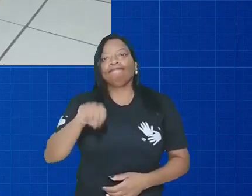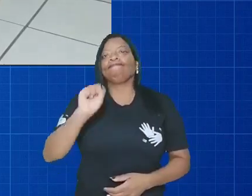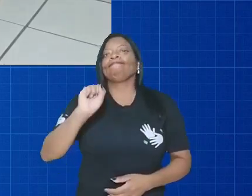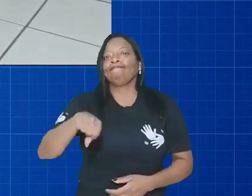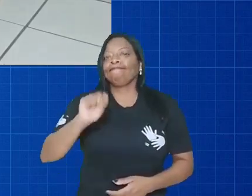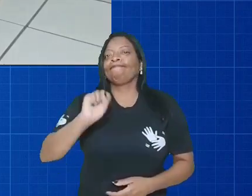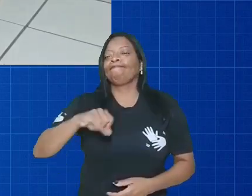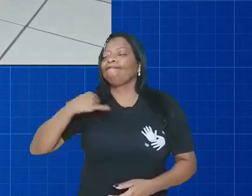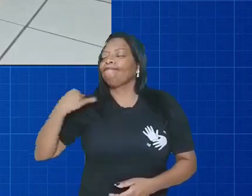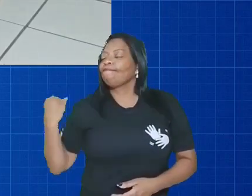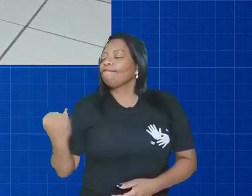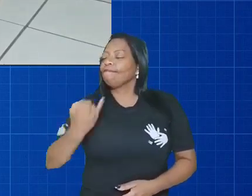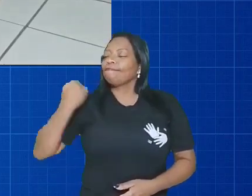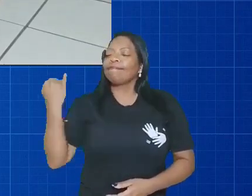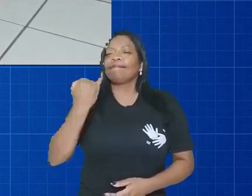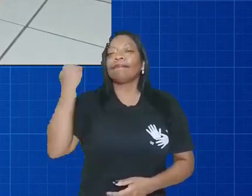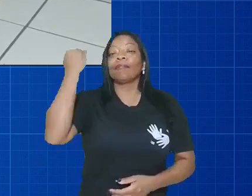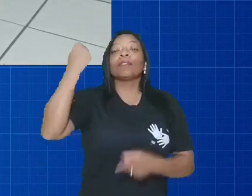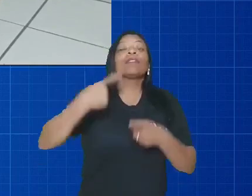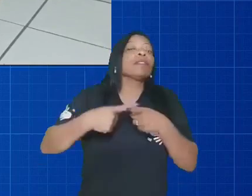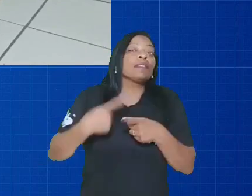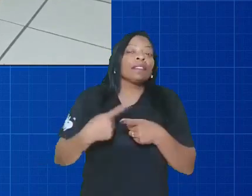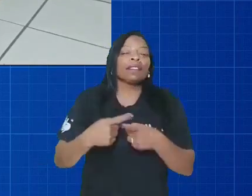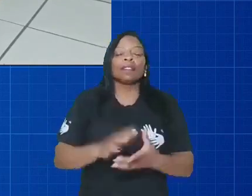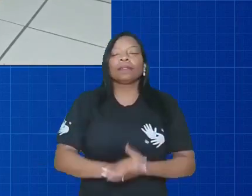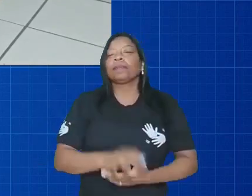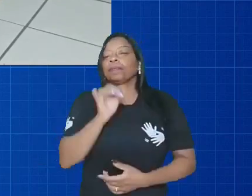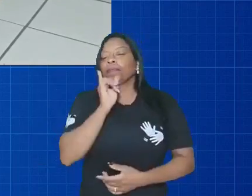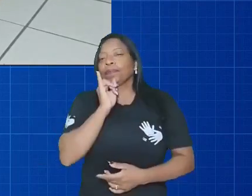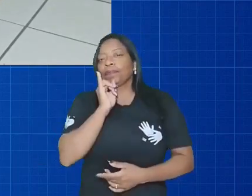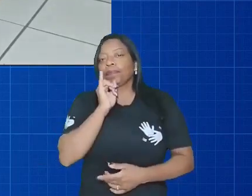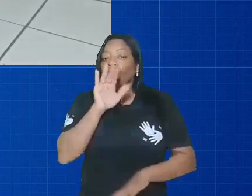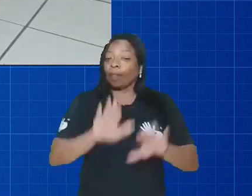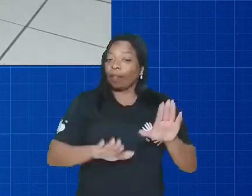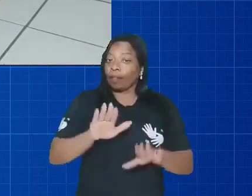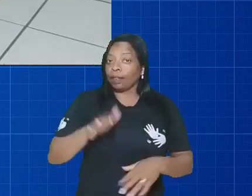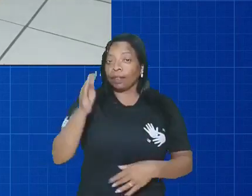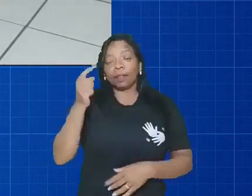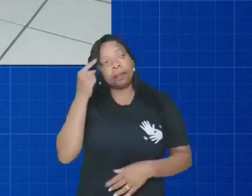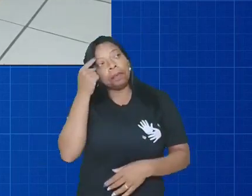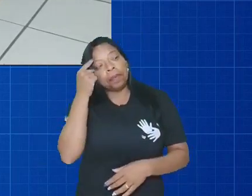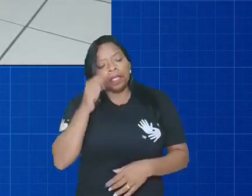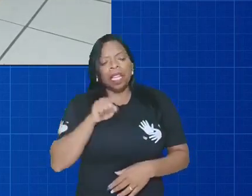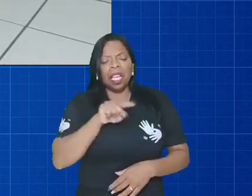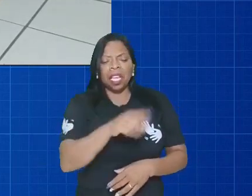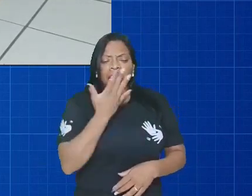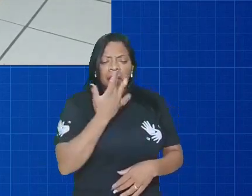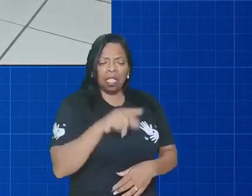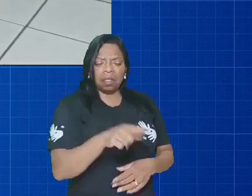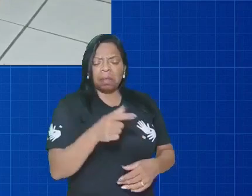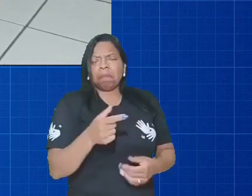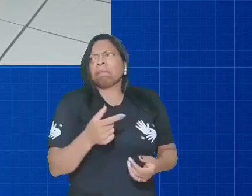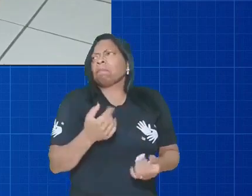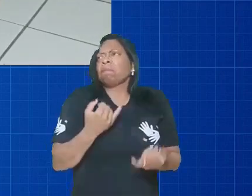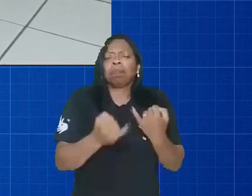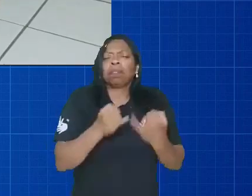imprescindível. E como que isso, por que é tão importante? Às vezes a gente pensa assim, nossa, fulaninho parece